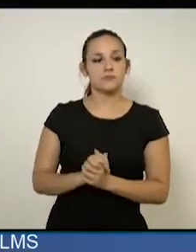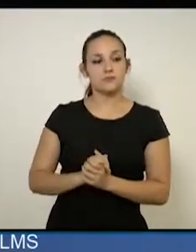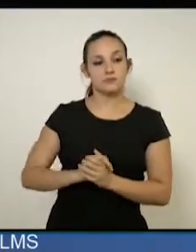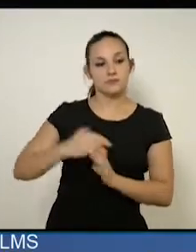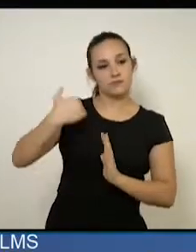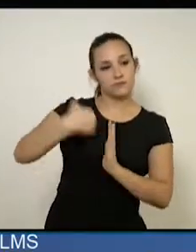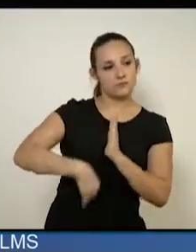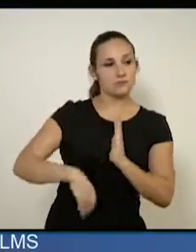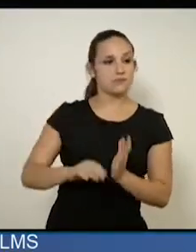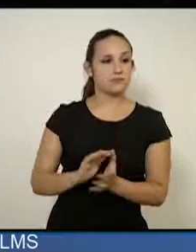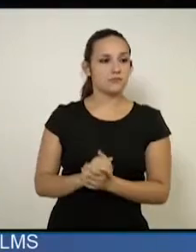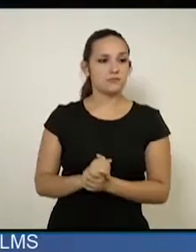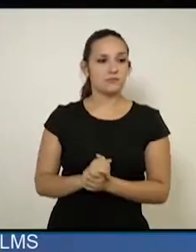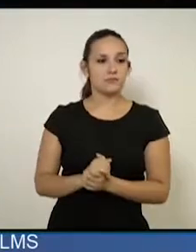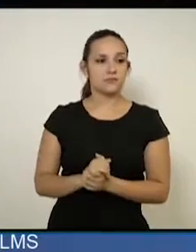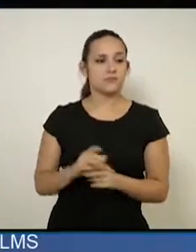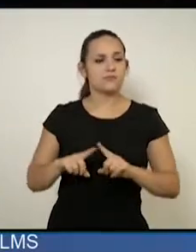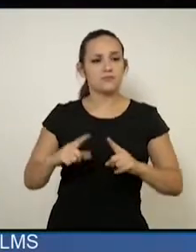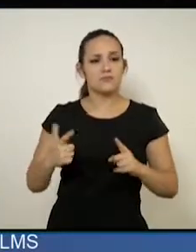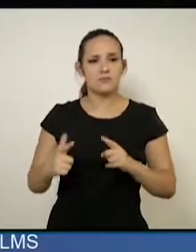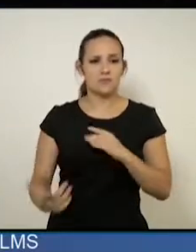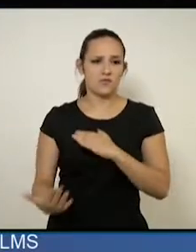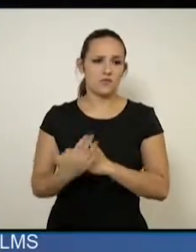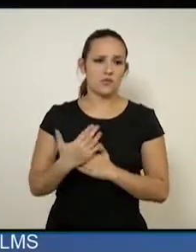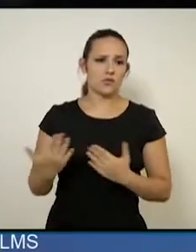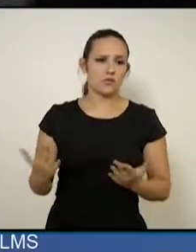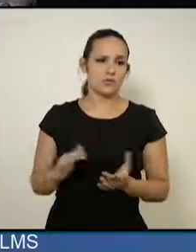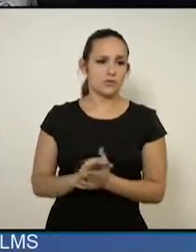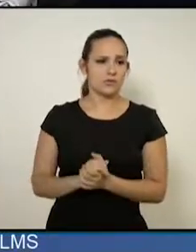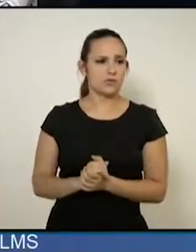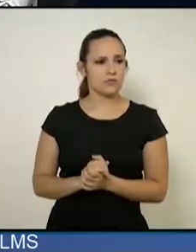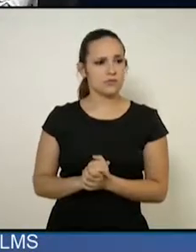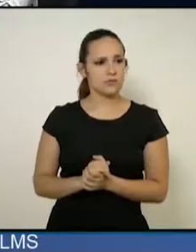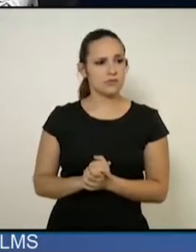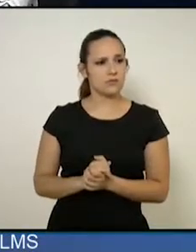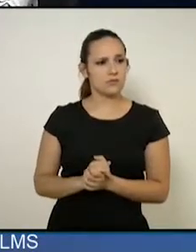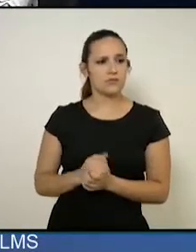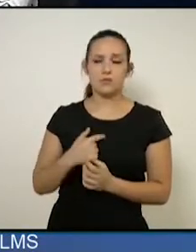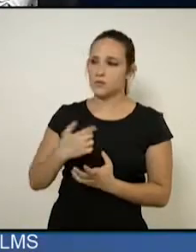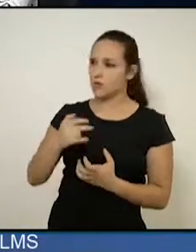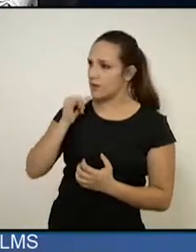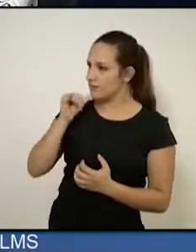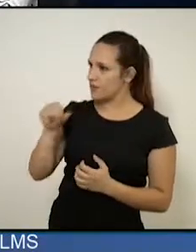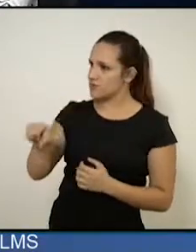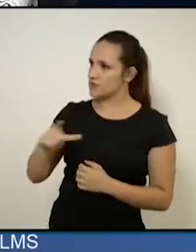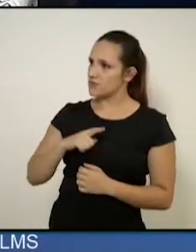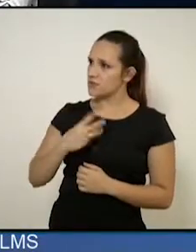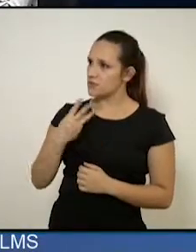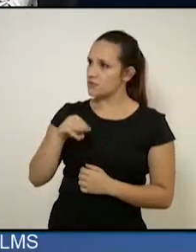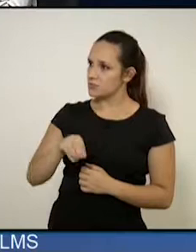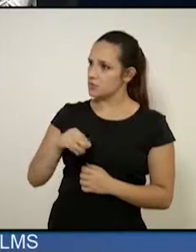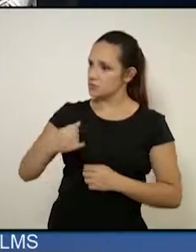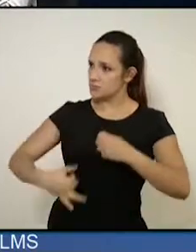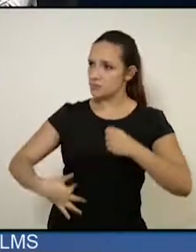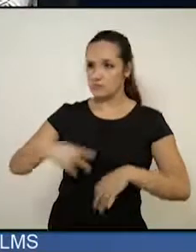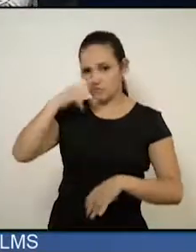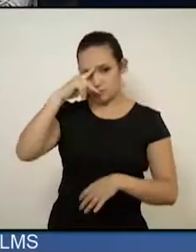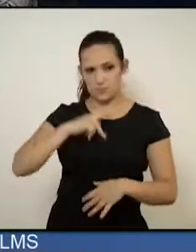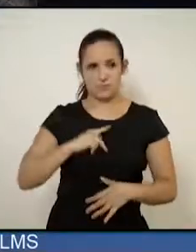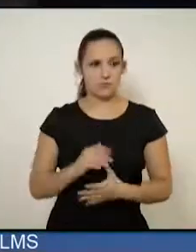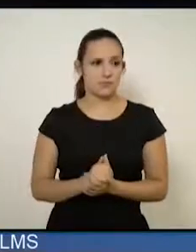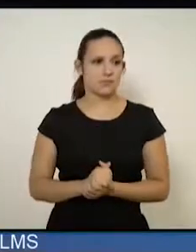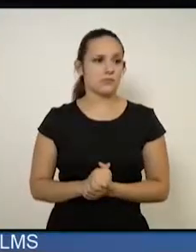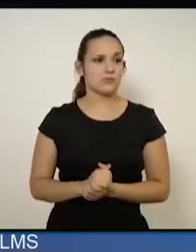programa, mas tem que ter o retorno nesse sentido. Senhor presidente, comunica a Vossa Excelência que dispõe de 3 minutos para a conclusão do seu pronunciamento. Muito